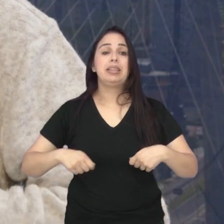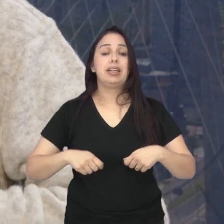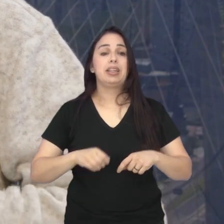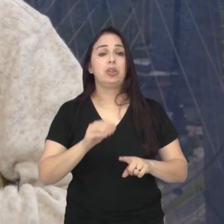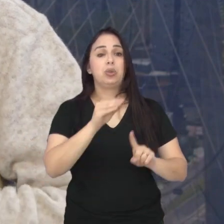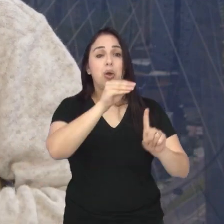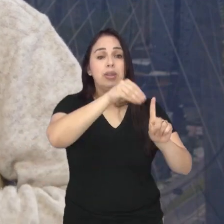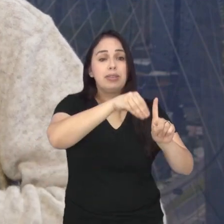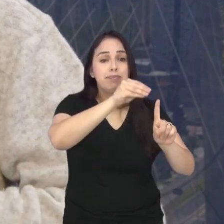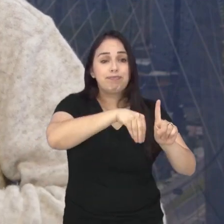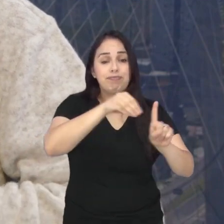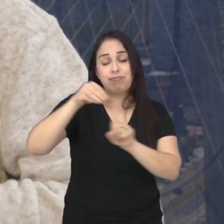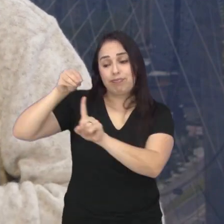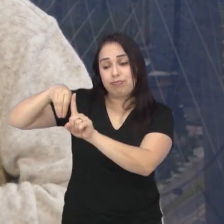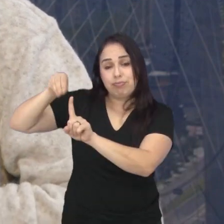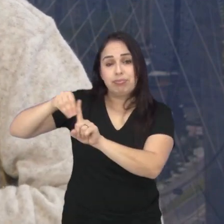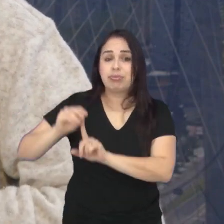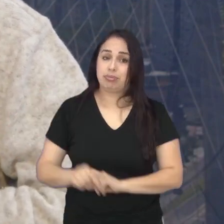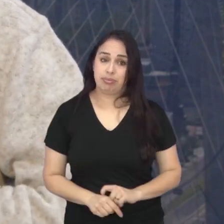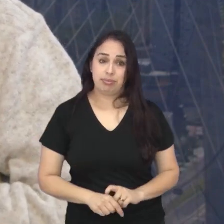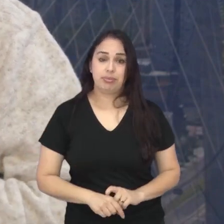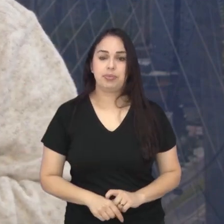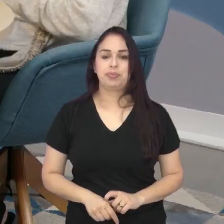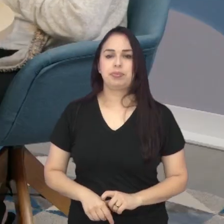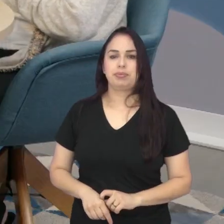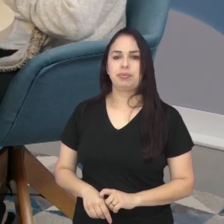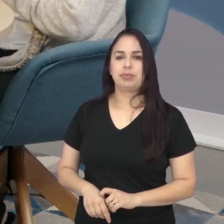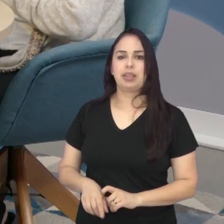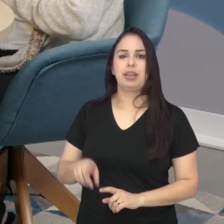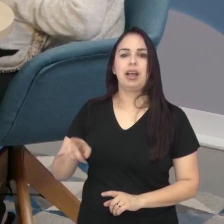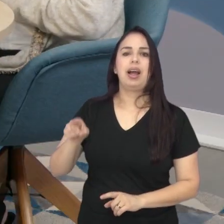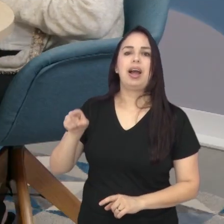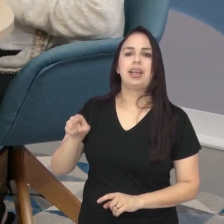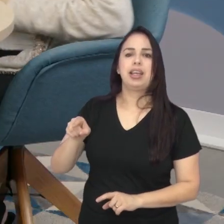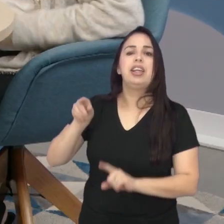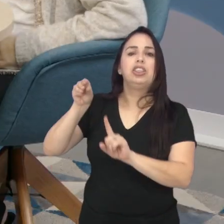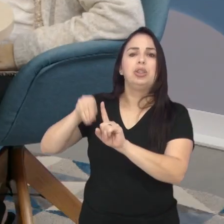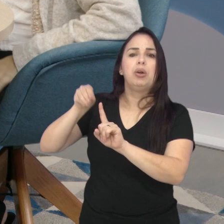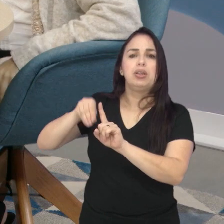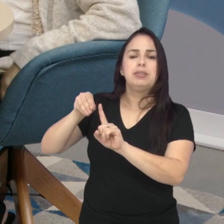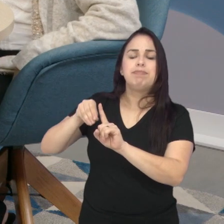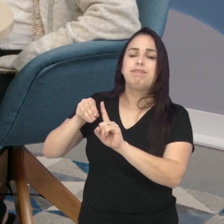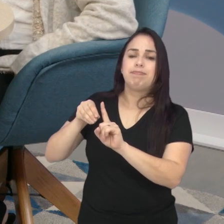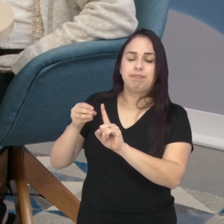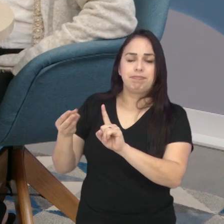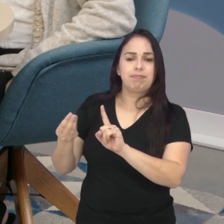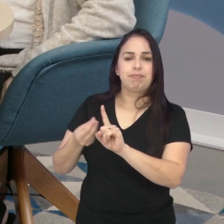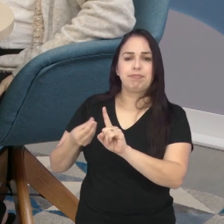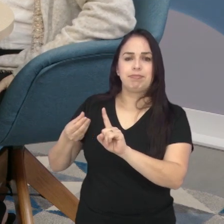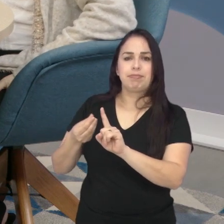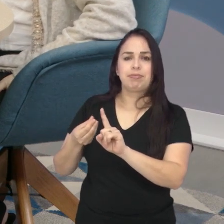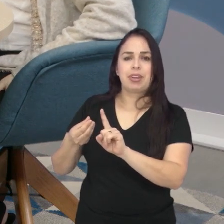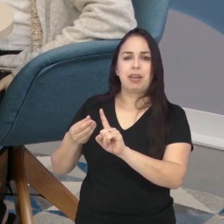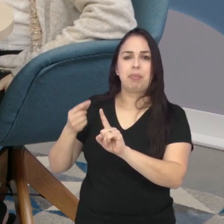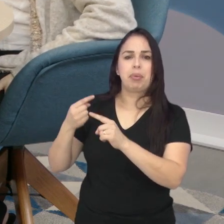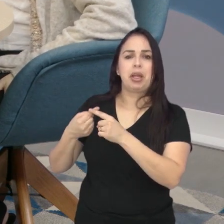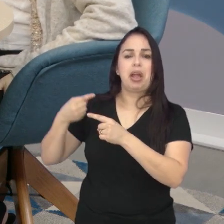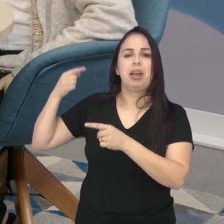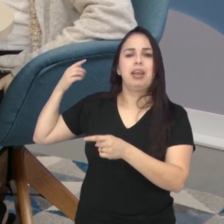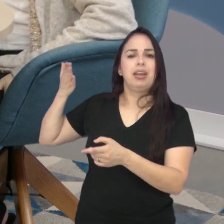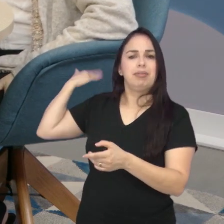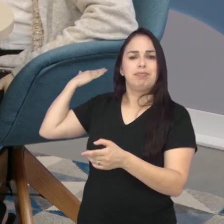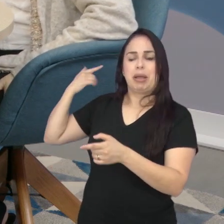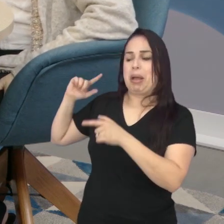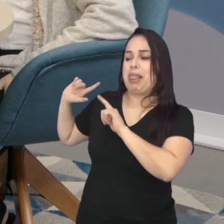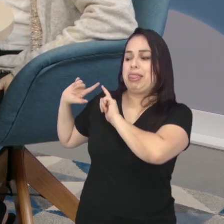a hipervulnerabilidade deles. Sim, muitas vezes, no caso das mais idosas, né, tem essa questão, um conservadorismo maior